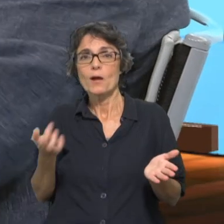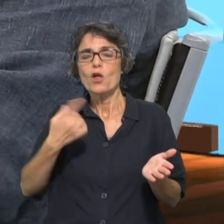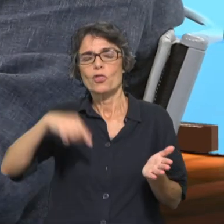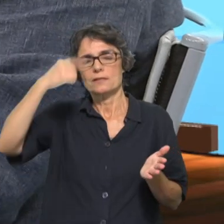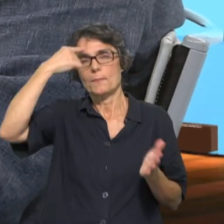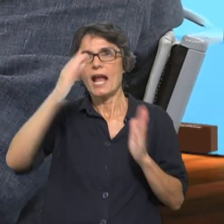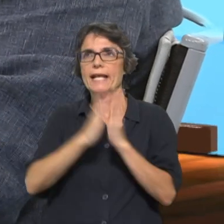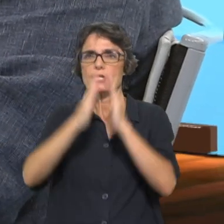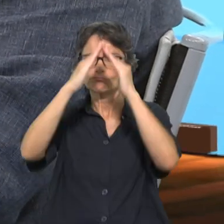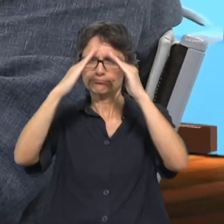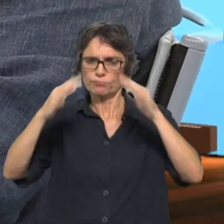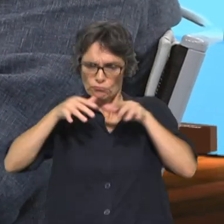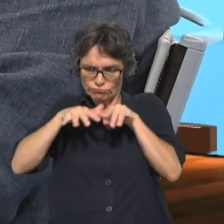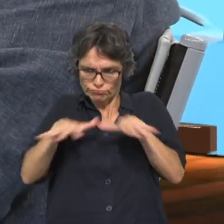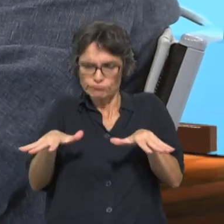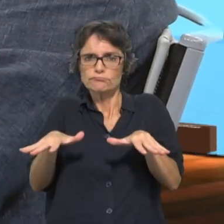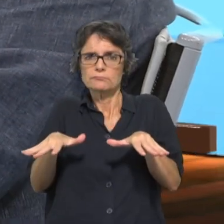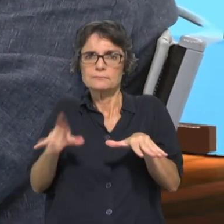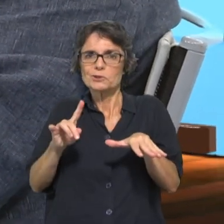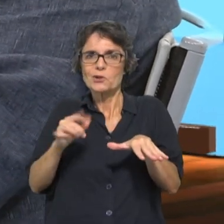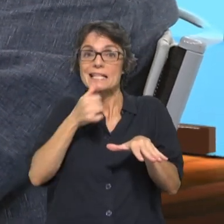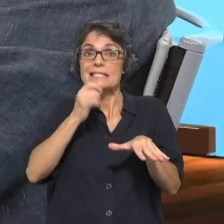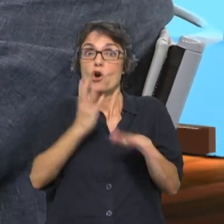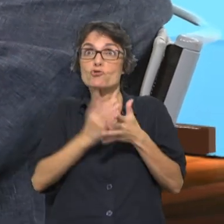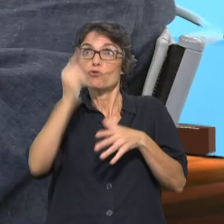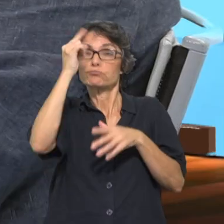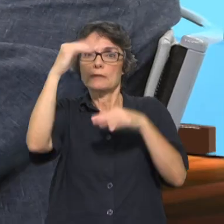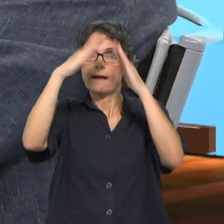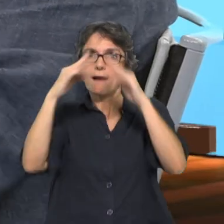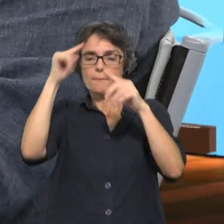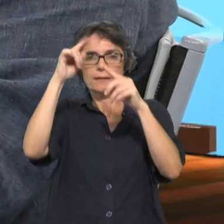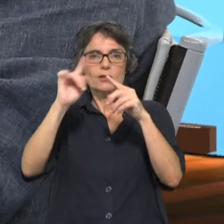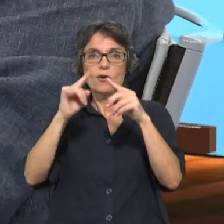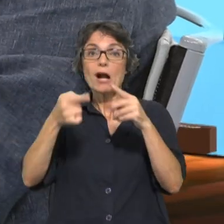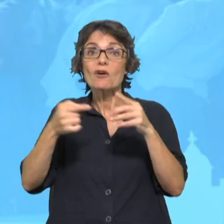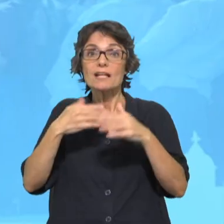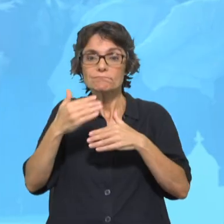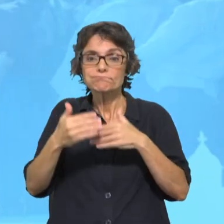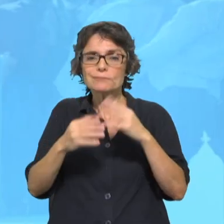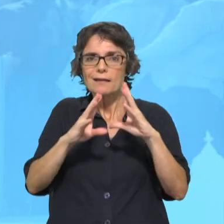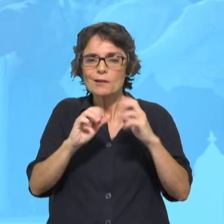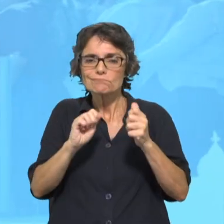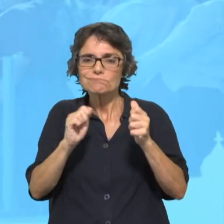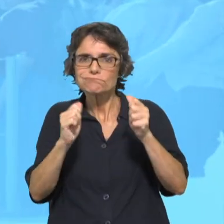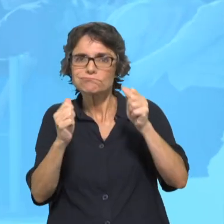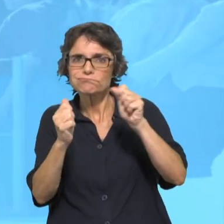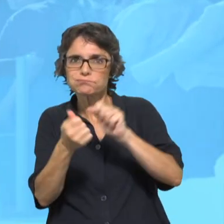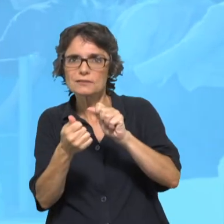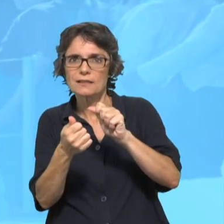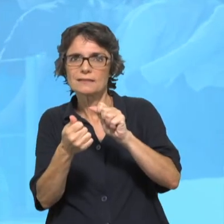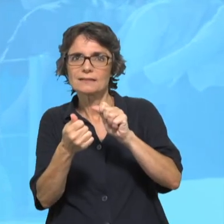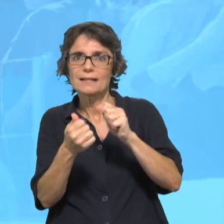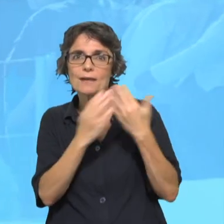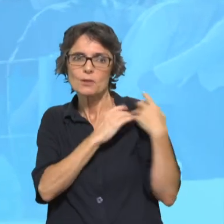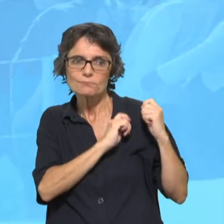muito hierárquica, da Igreja Católica, mas isto não nasceu agora, isto já está em curso. Portanto, eu acho que